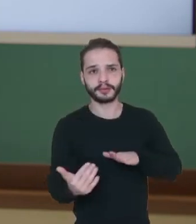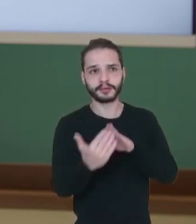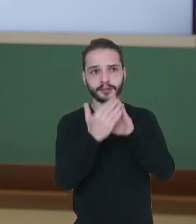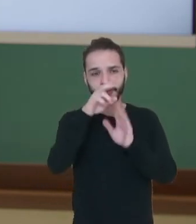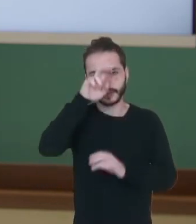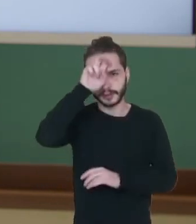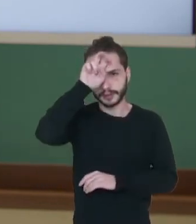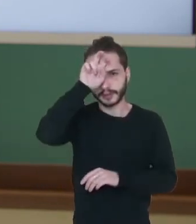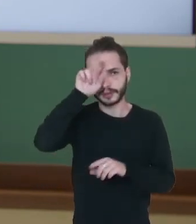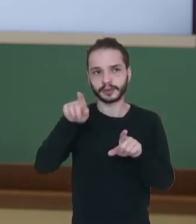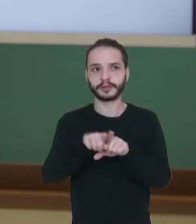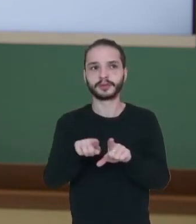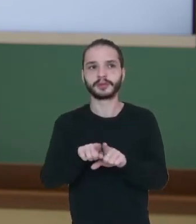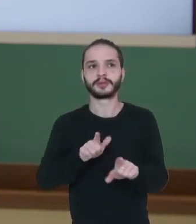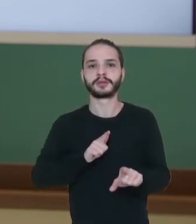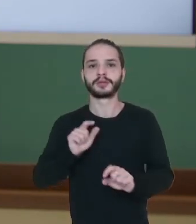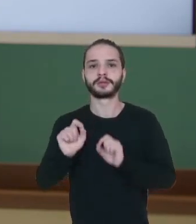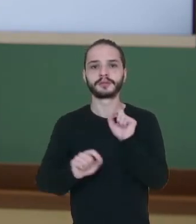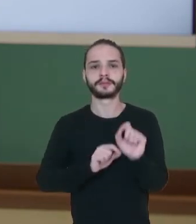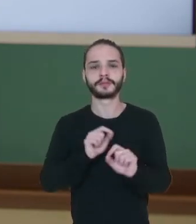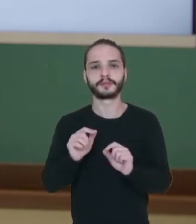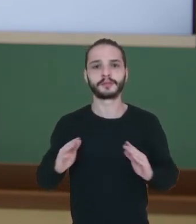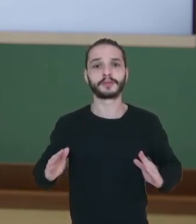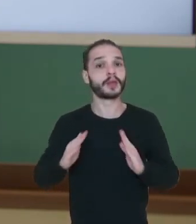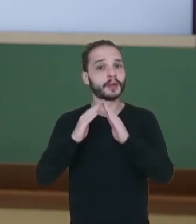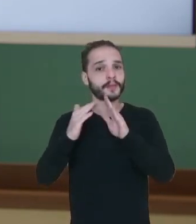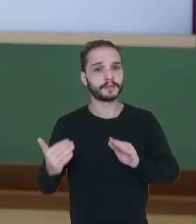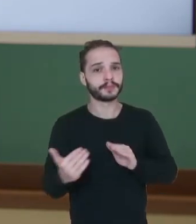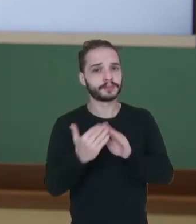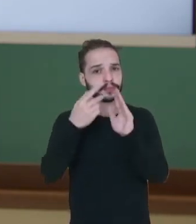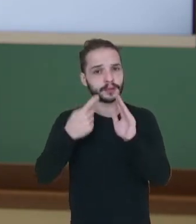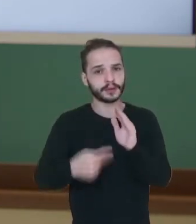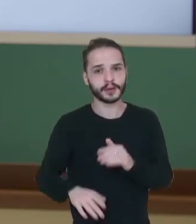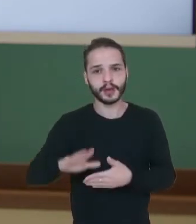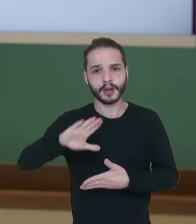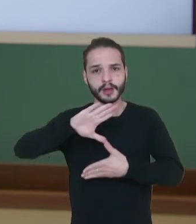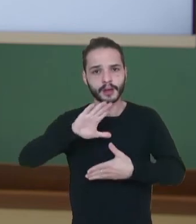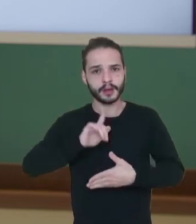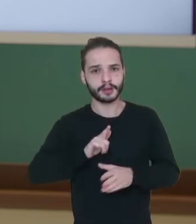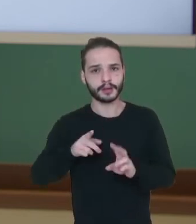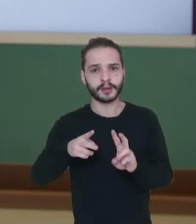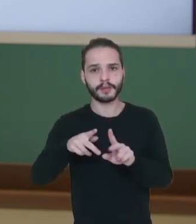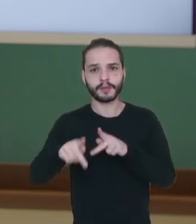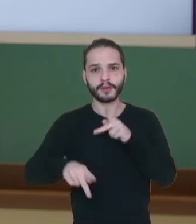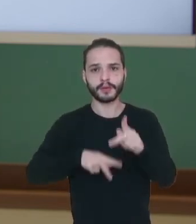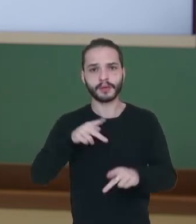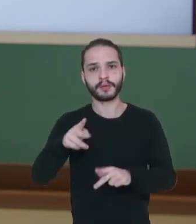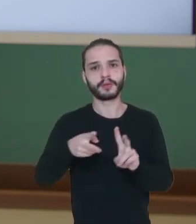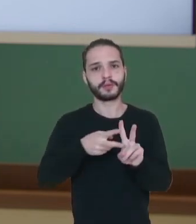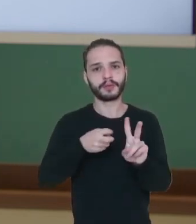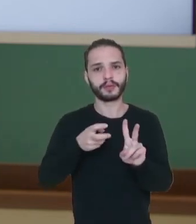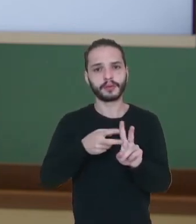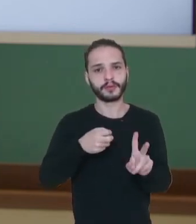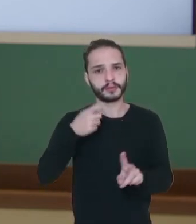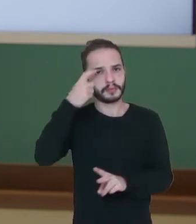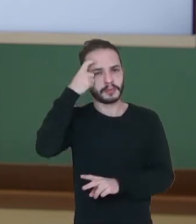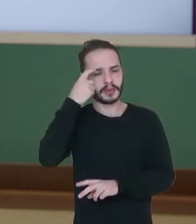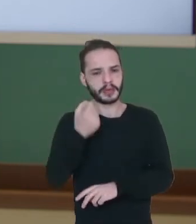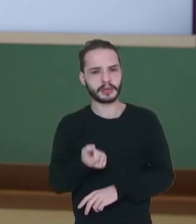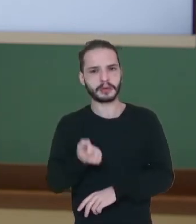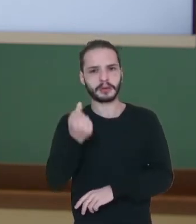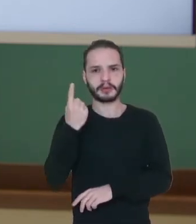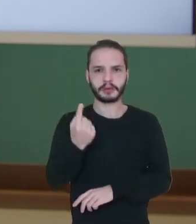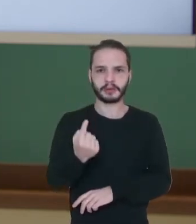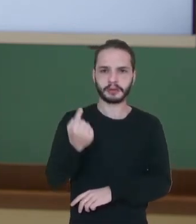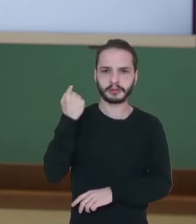Egito, temos também pirâmides nas Américas. Os povos indígenas, apesar de muitos considerarem selvagens,